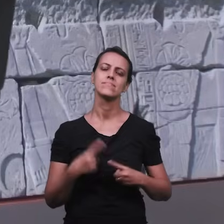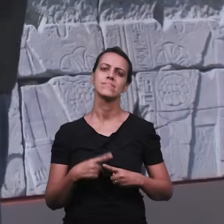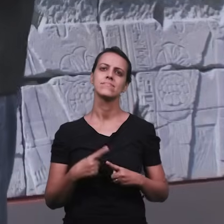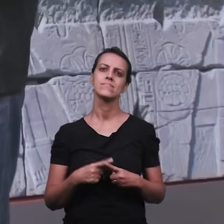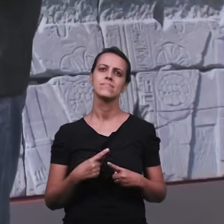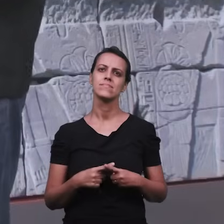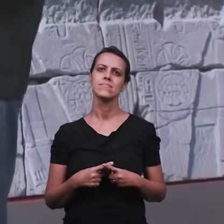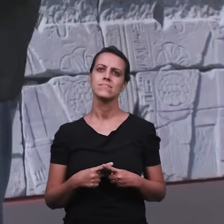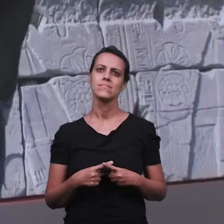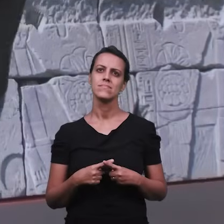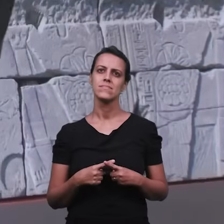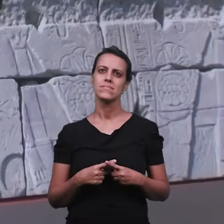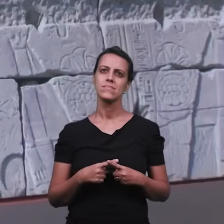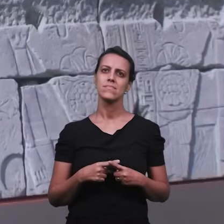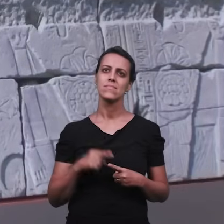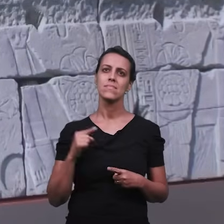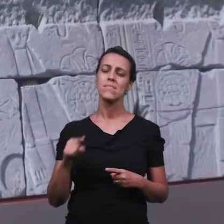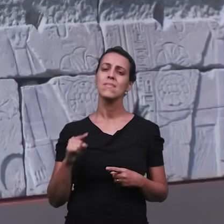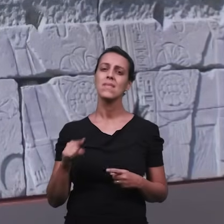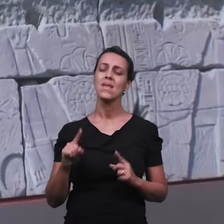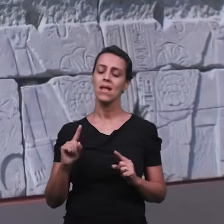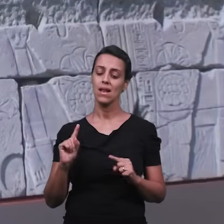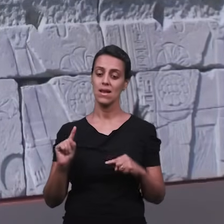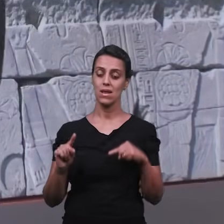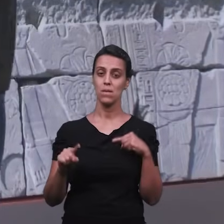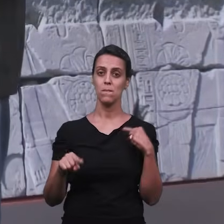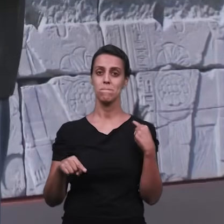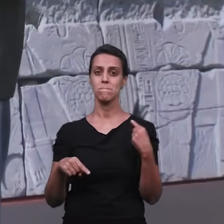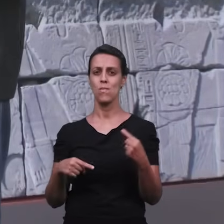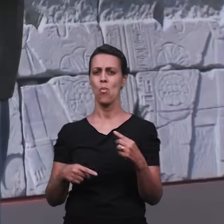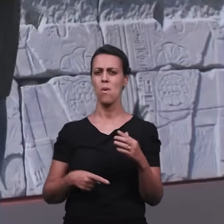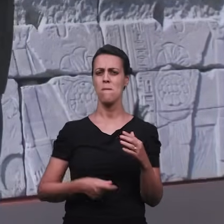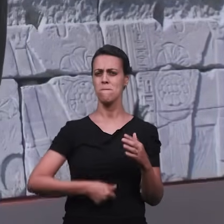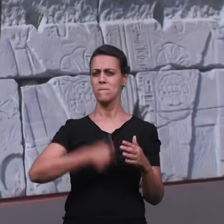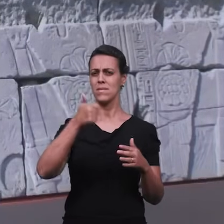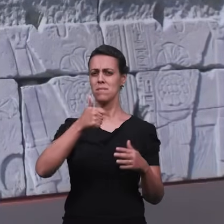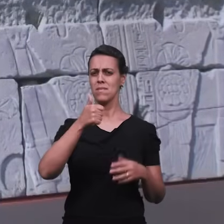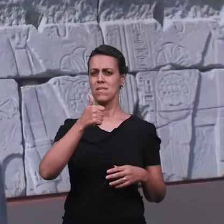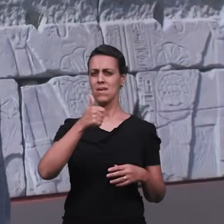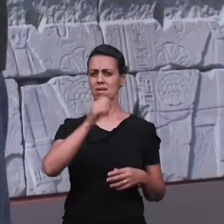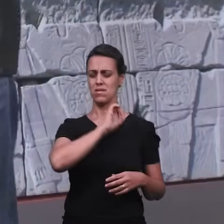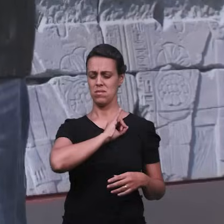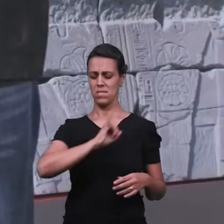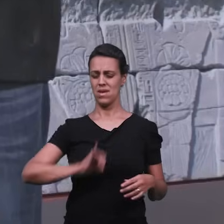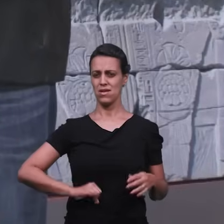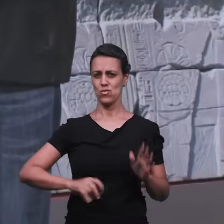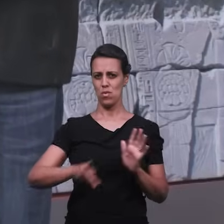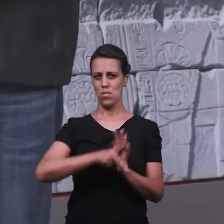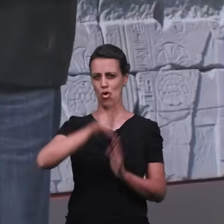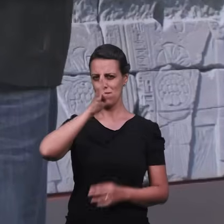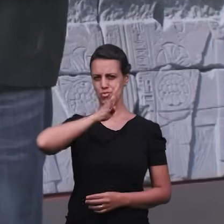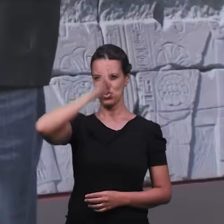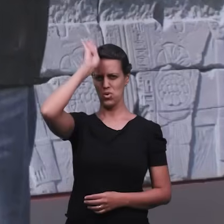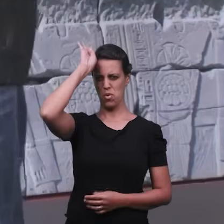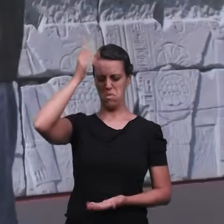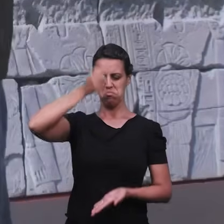Otaviano vem a ser depois o primeiro imperador romano de fato.